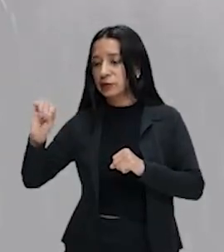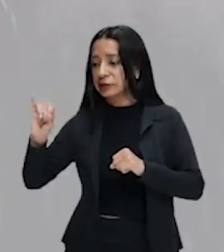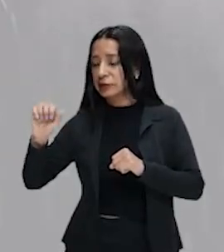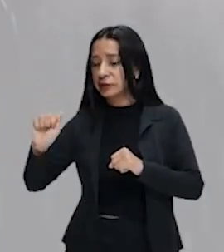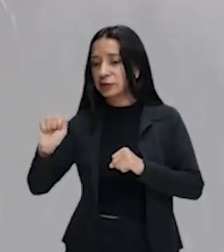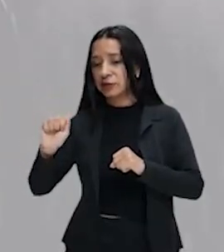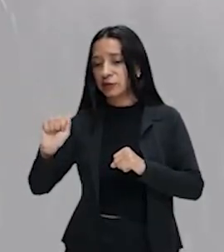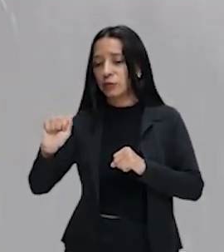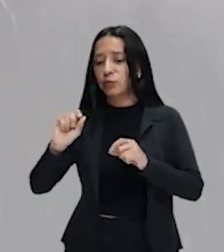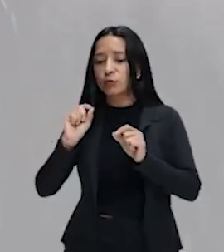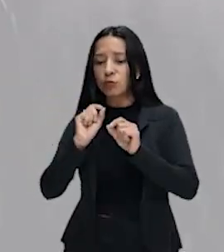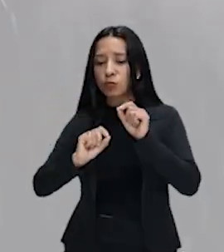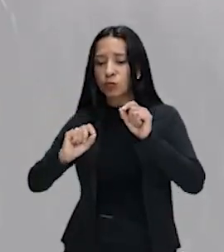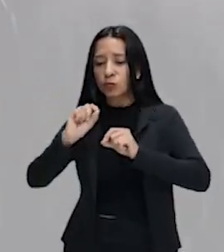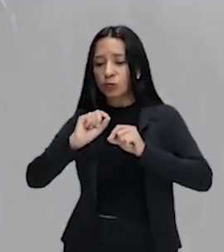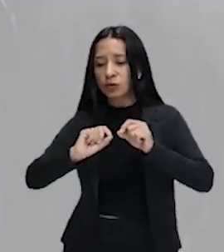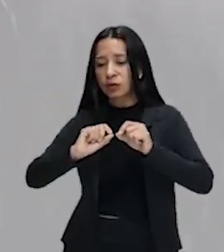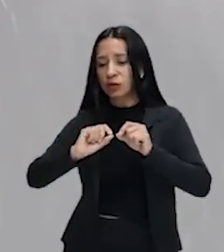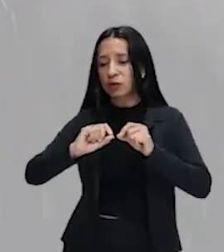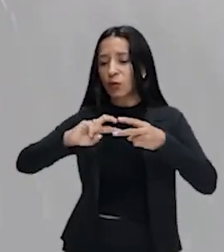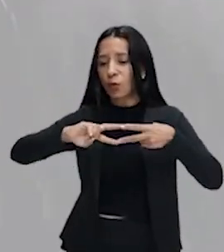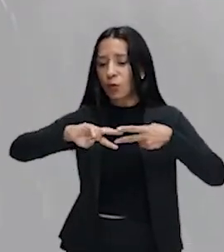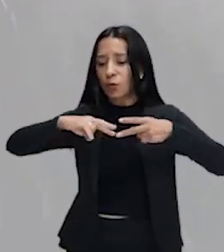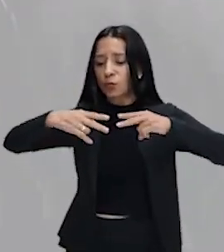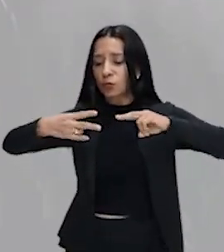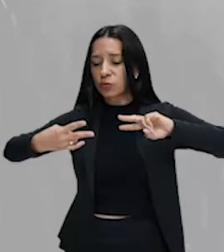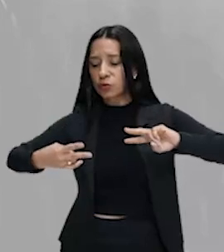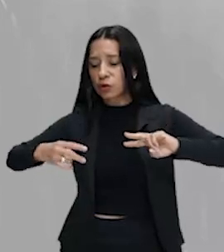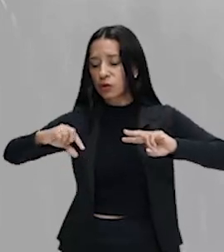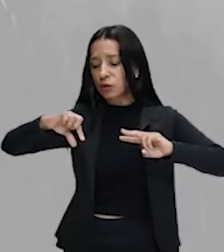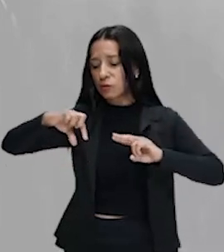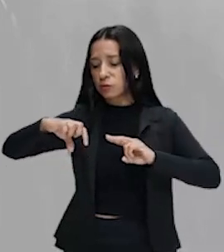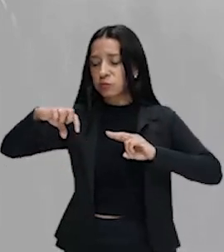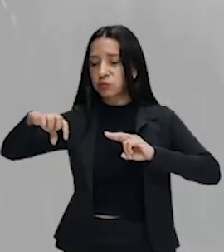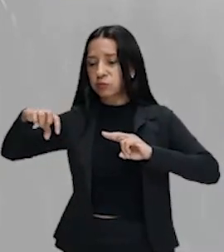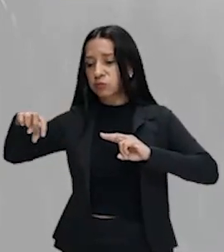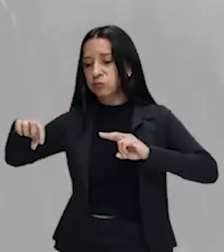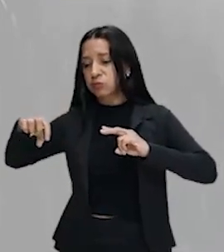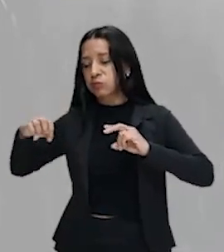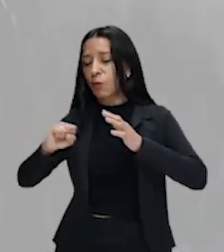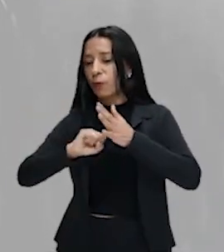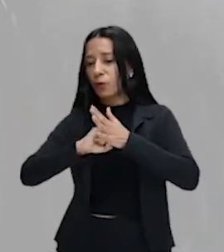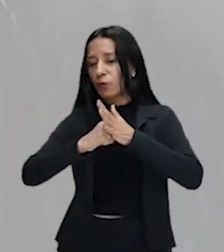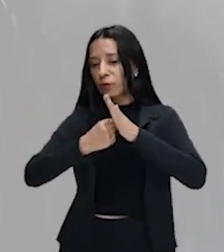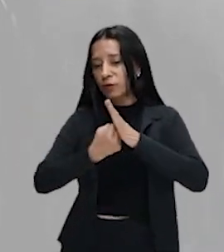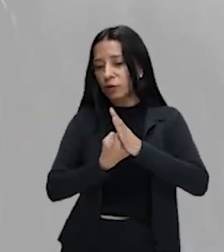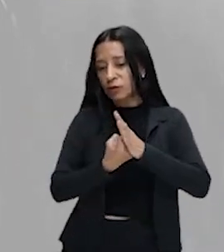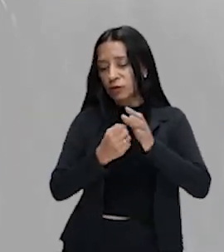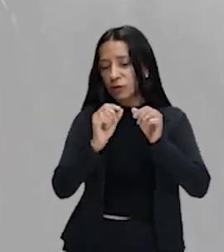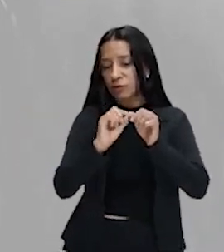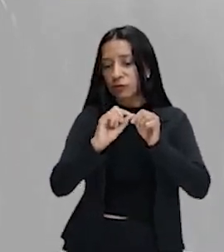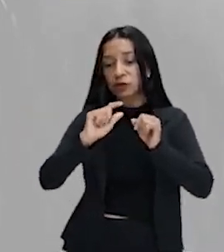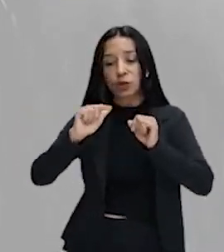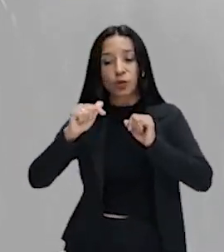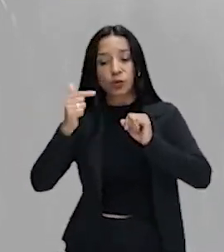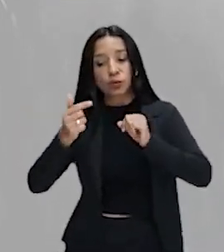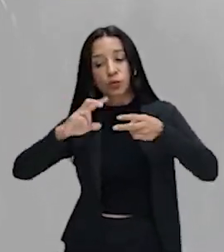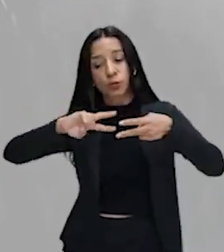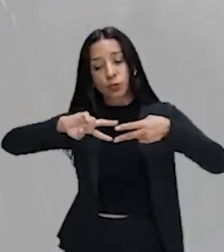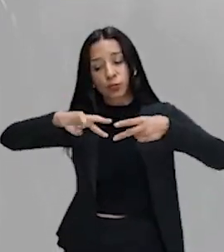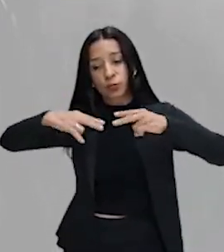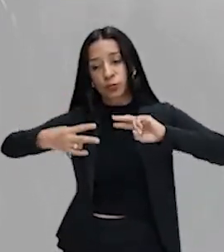gene inibe a ação do outro gene. Nesse caso, eu tenho o gene E e o gene